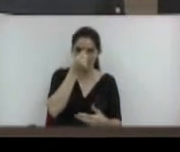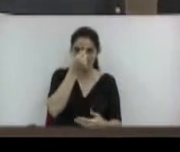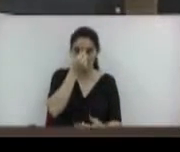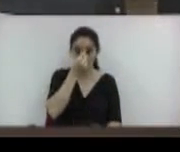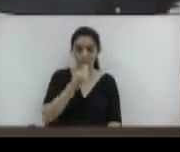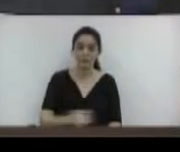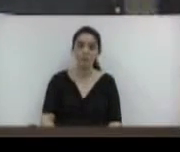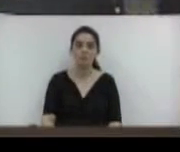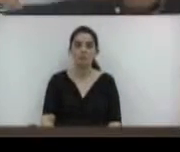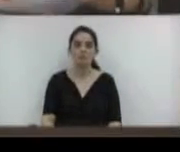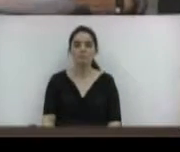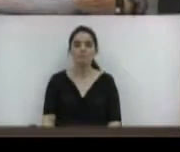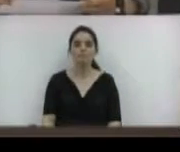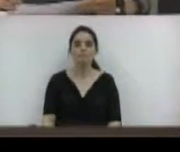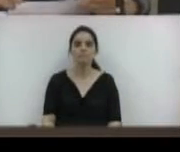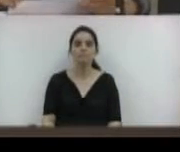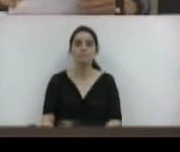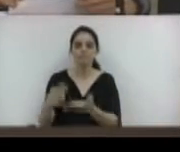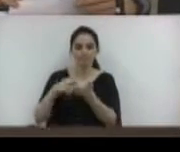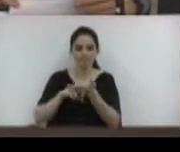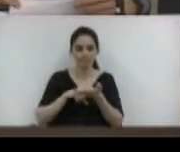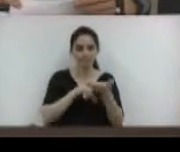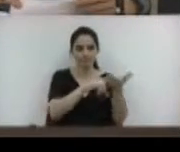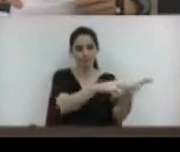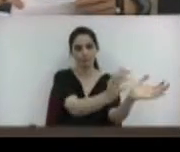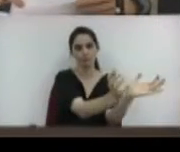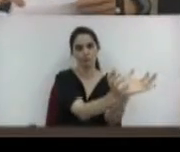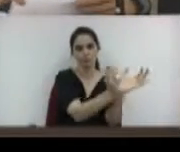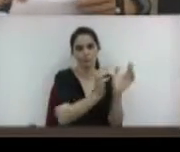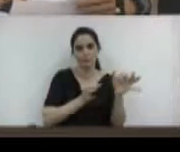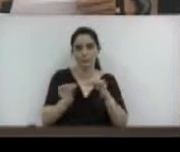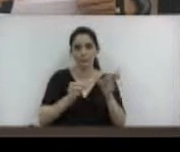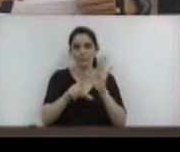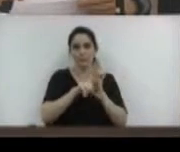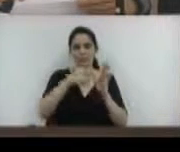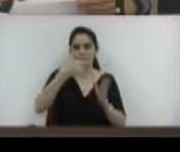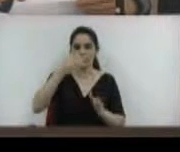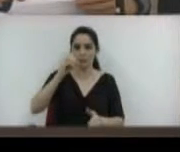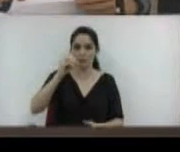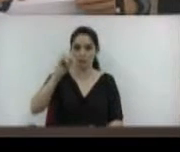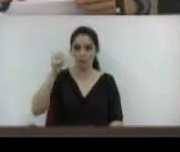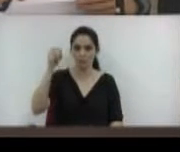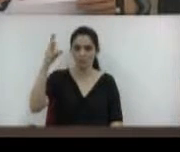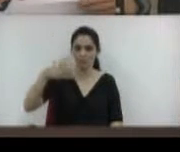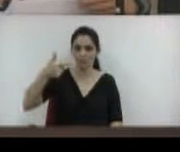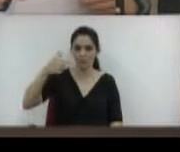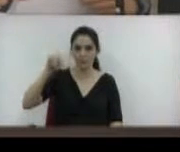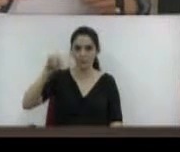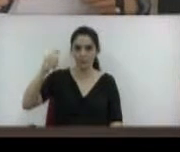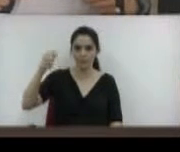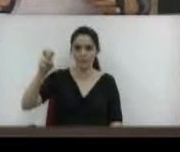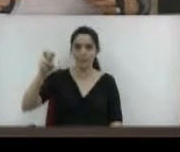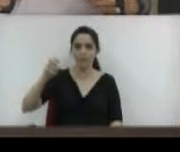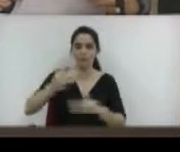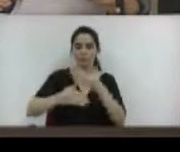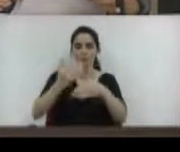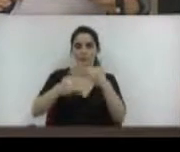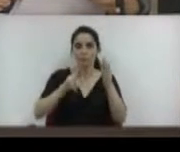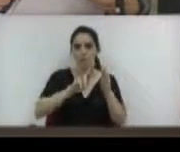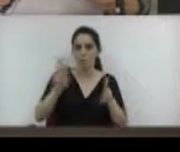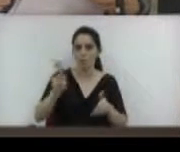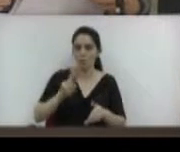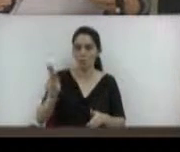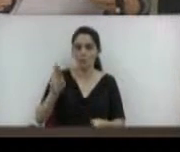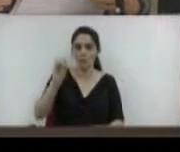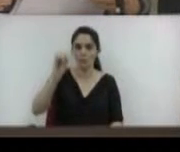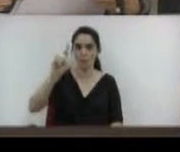número 207 é recebido e encaminhado às comissões. Projeto de lei 208/2015 perpetua o nome do Dr. Olindo de